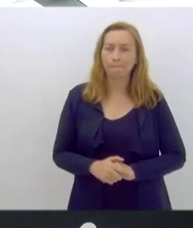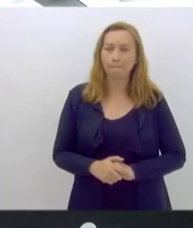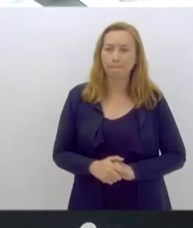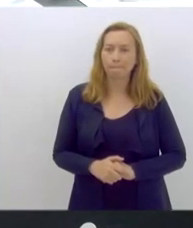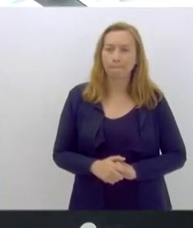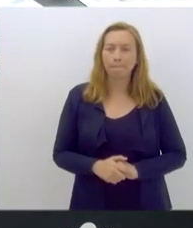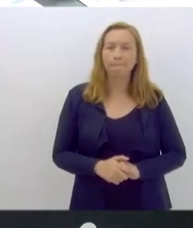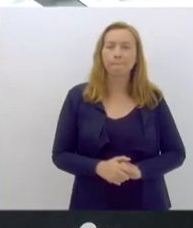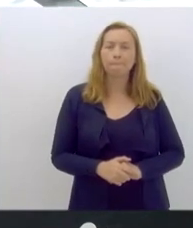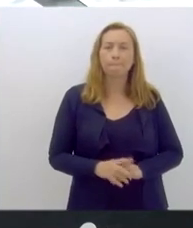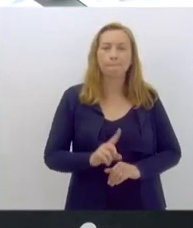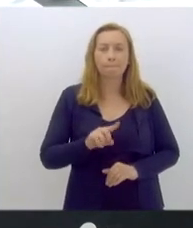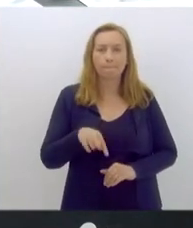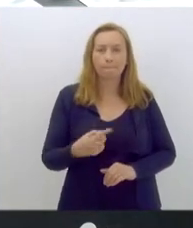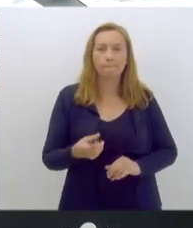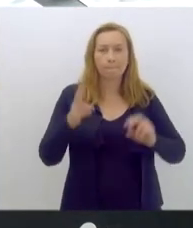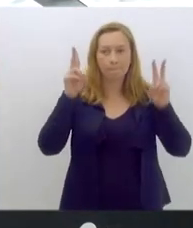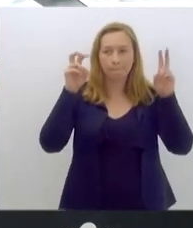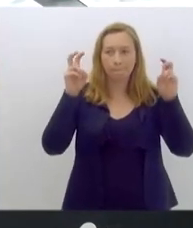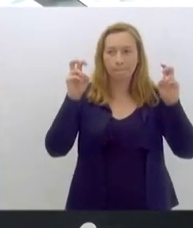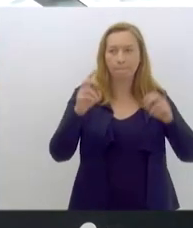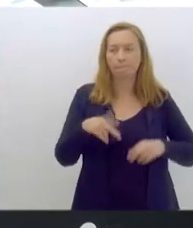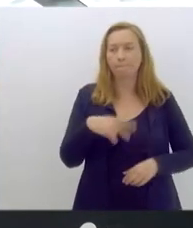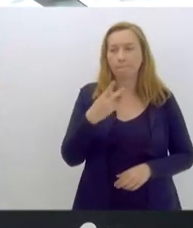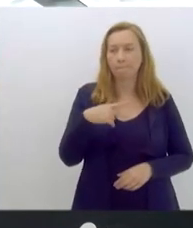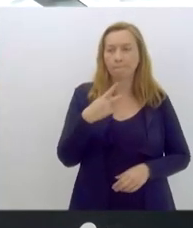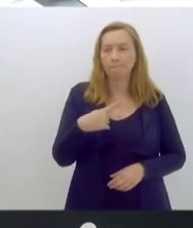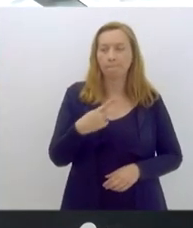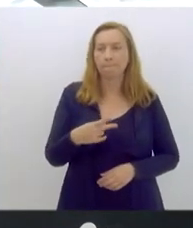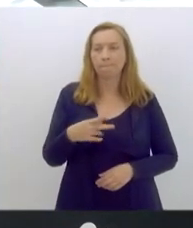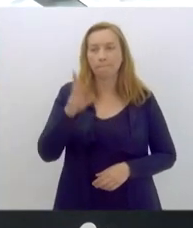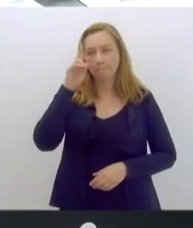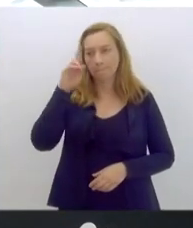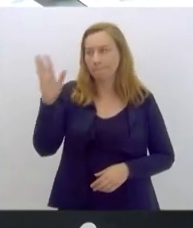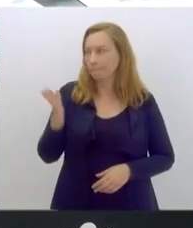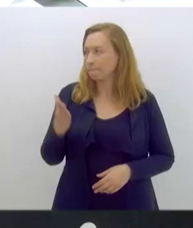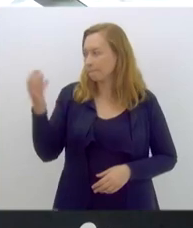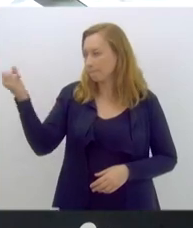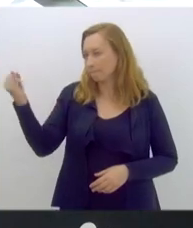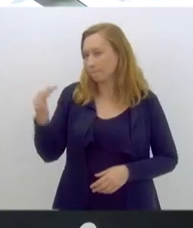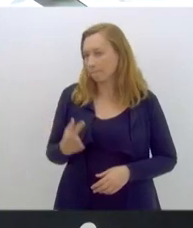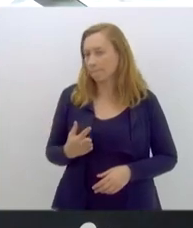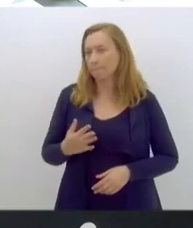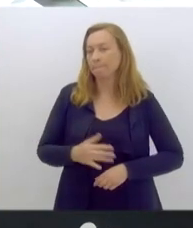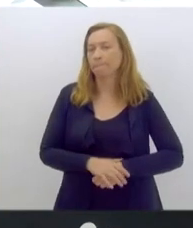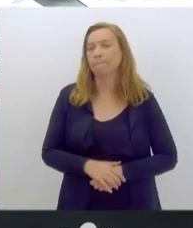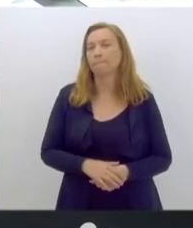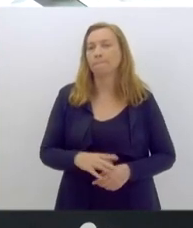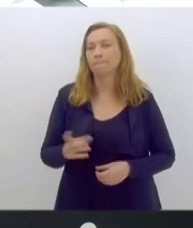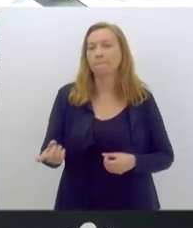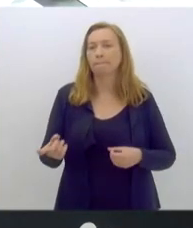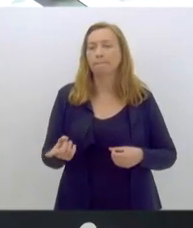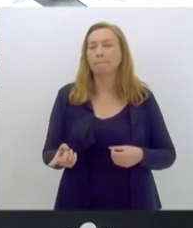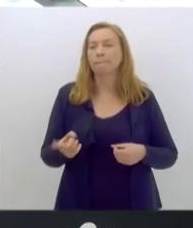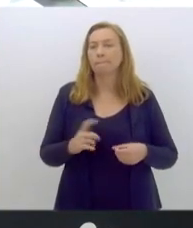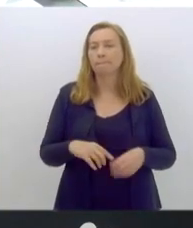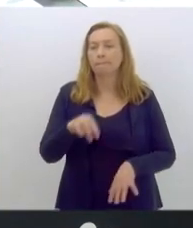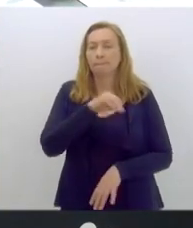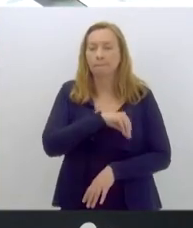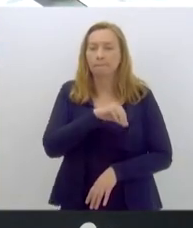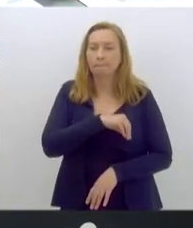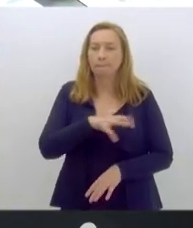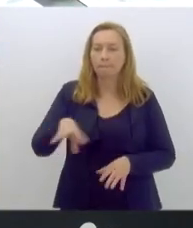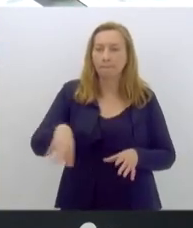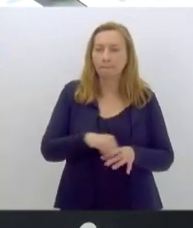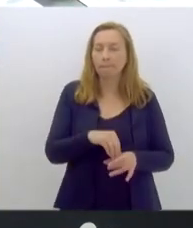uma questão que eu tinha levantado também no voto e os senhores esclareceram era saber se a reposição salarial tava dentro da estimativa